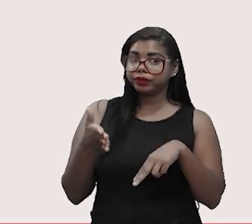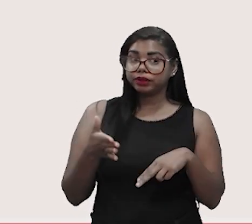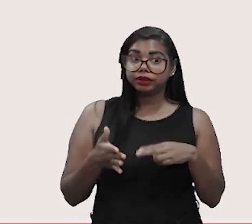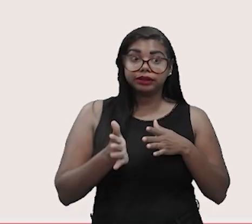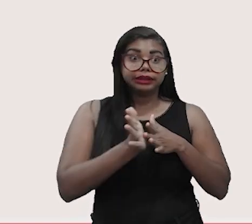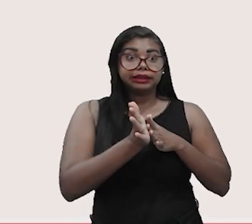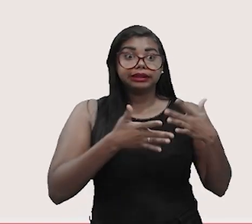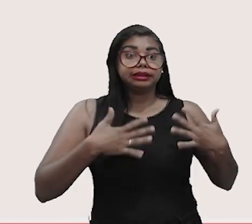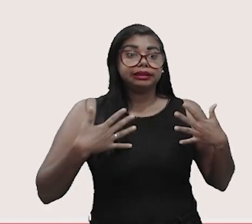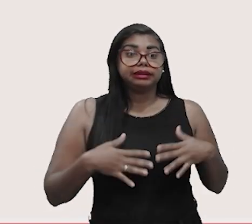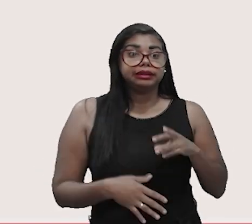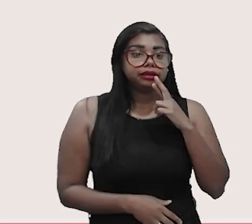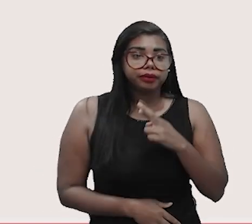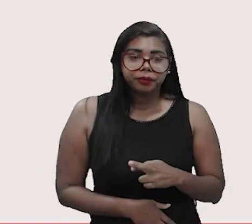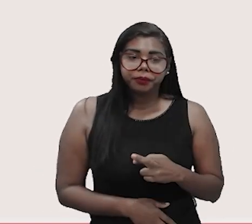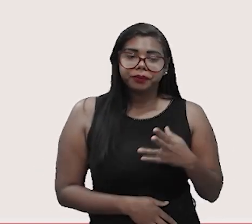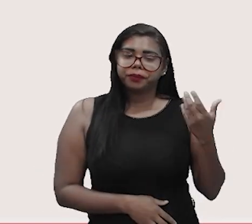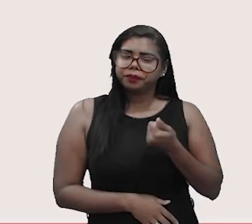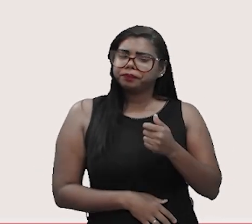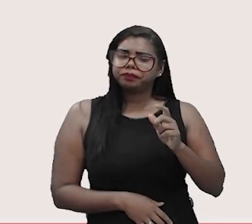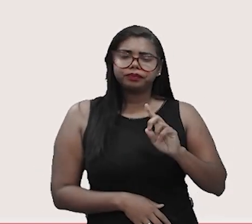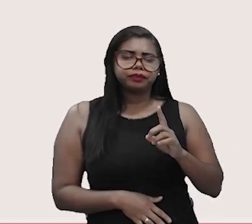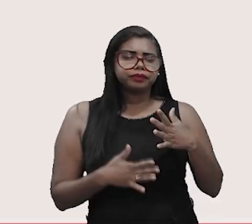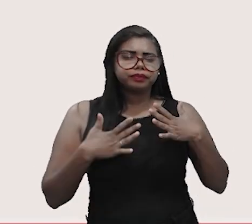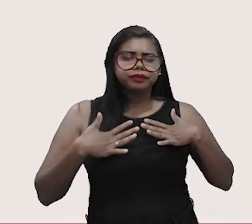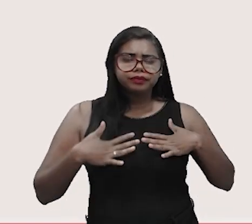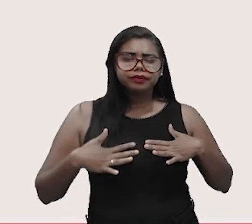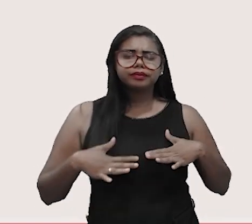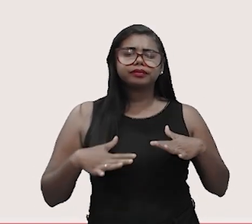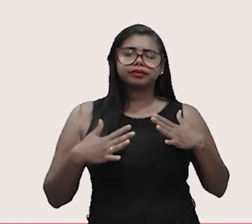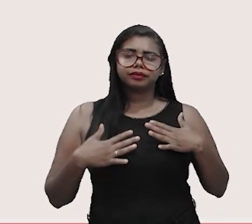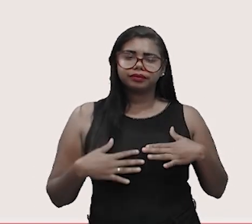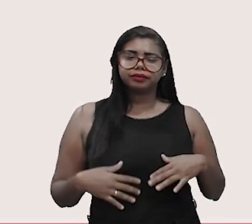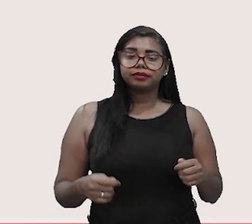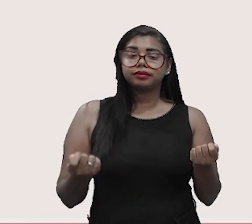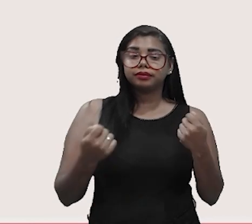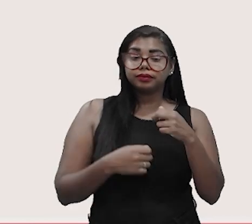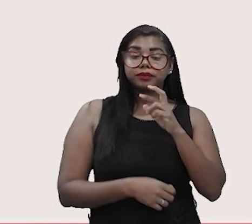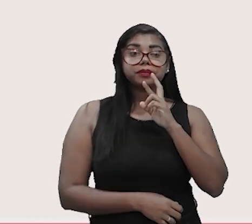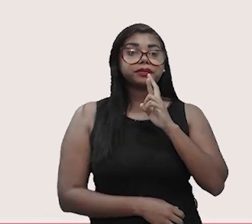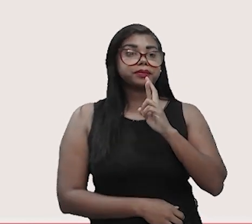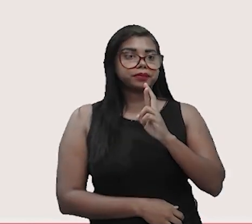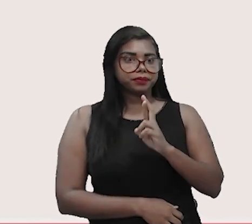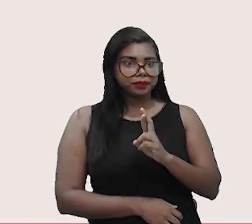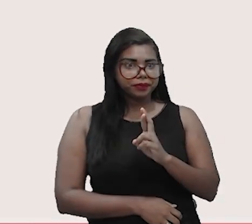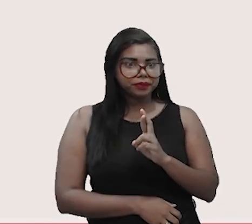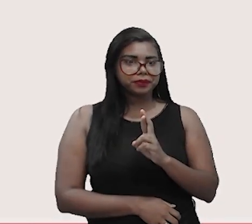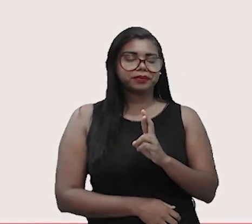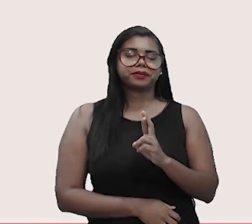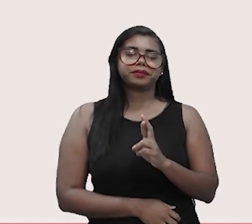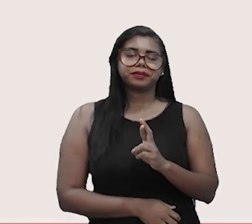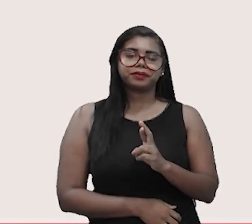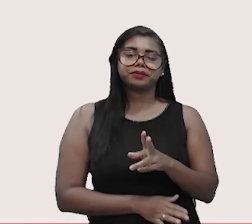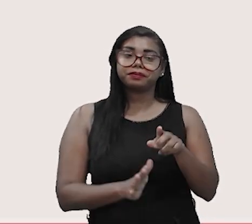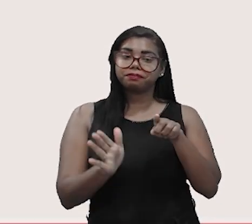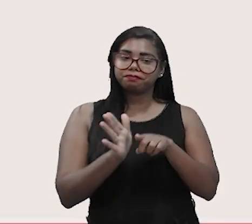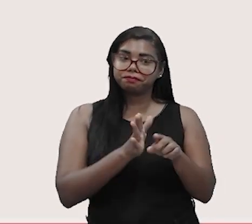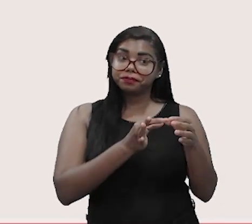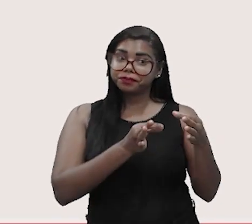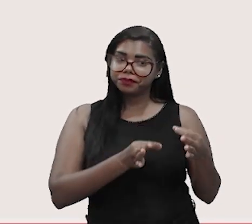Você vai respondendo com ritmo, você tem que ter essa competência, né, de responder com eficiência, com